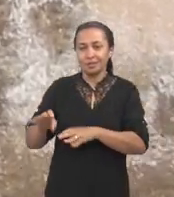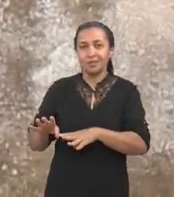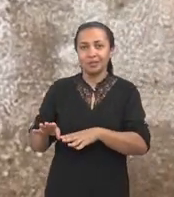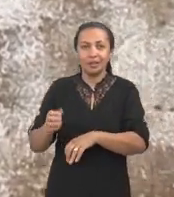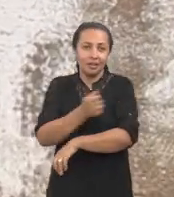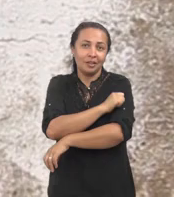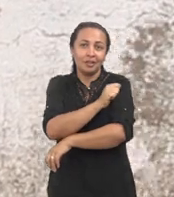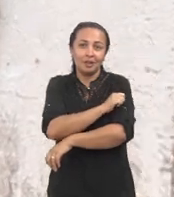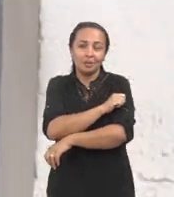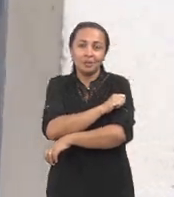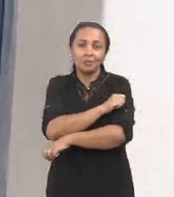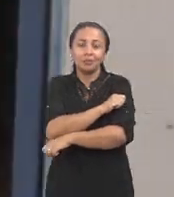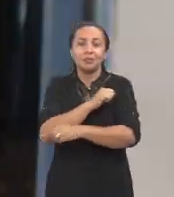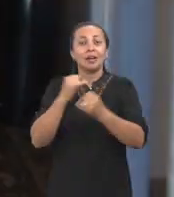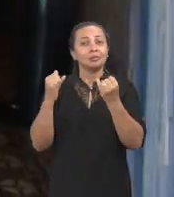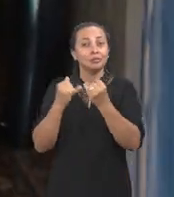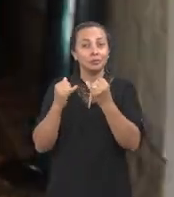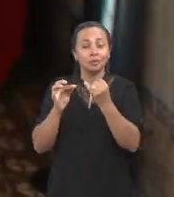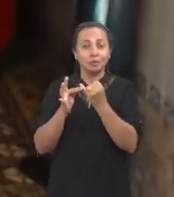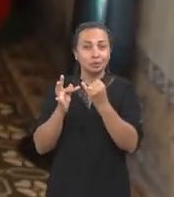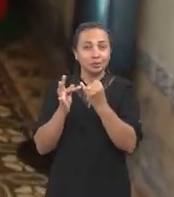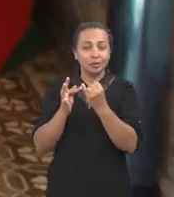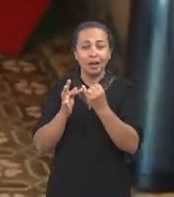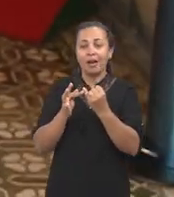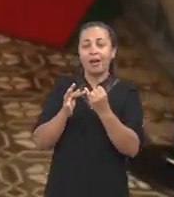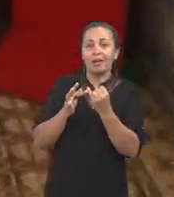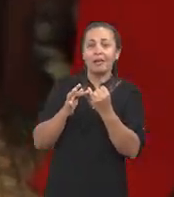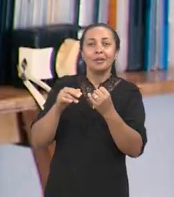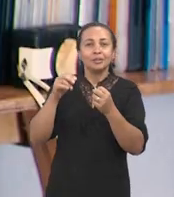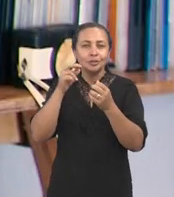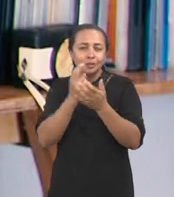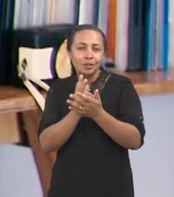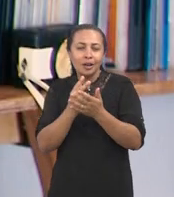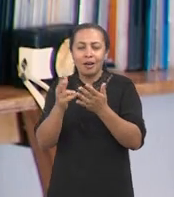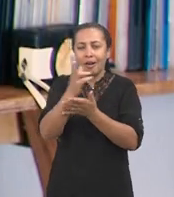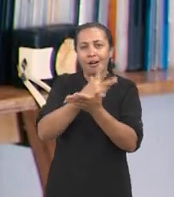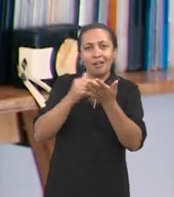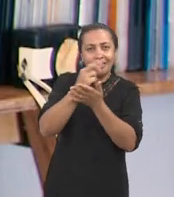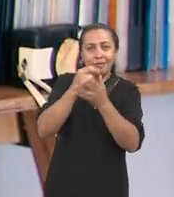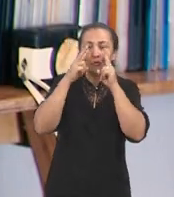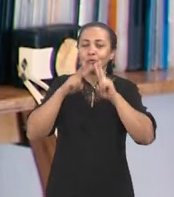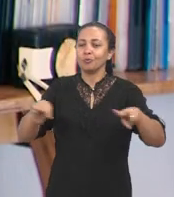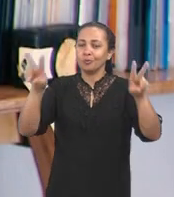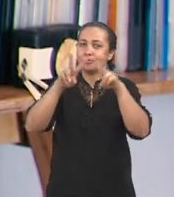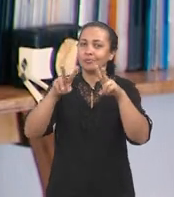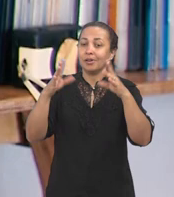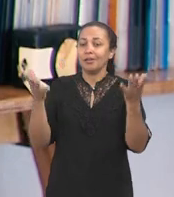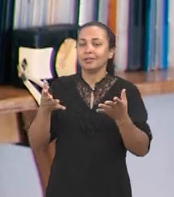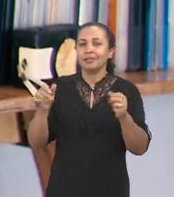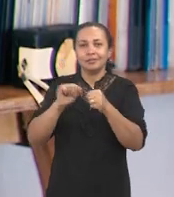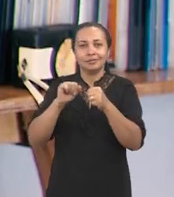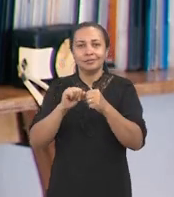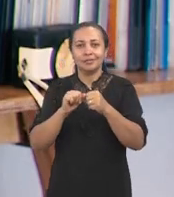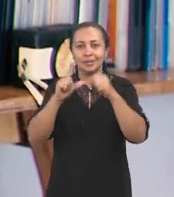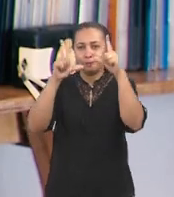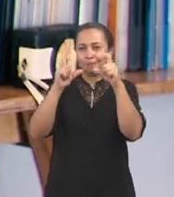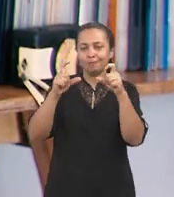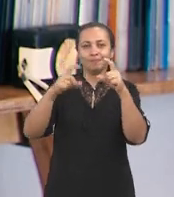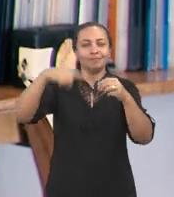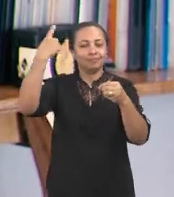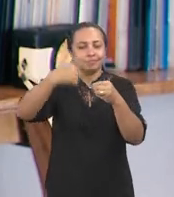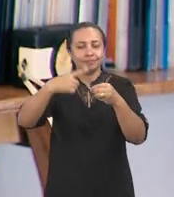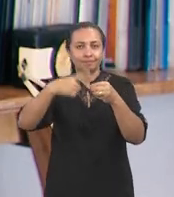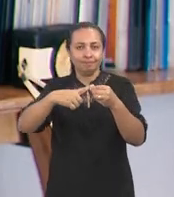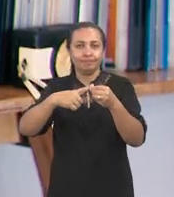do Instituto Federal na licenciatura em artes visuais o que eu faço tão fotoss idades né que é